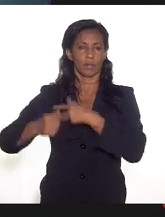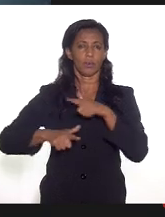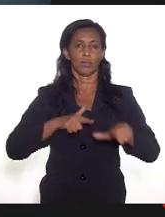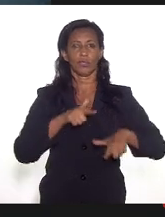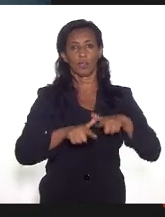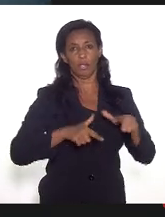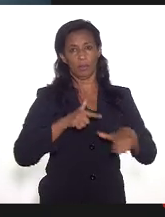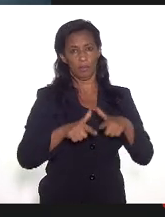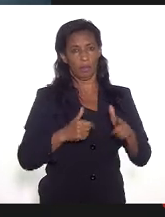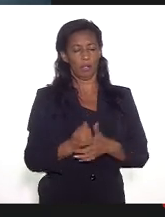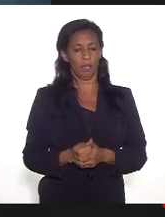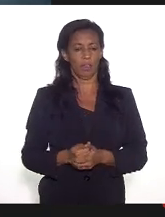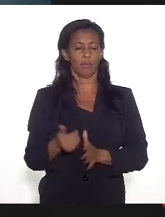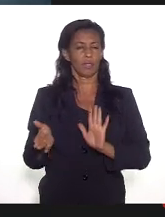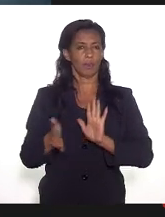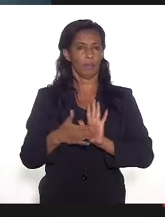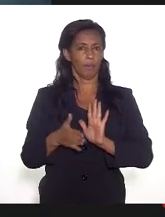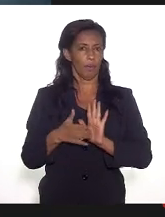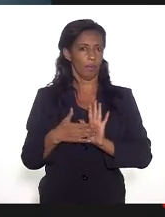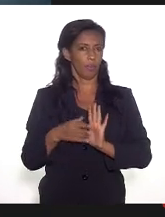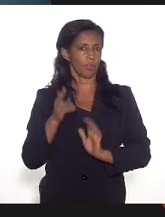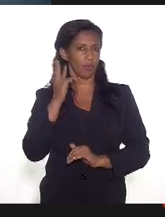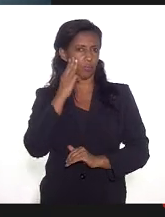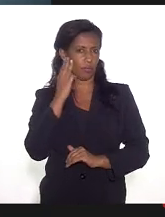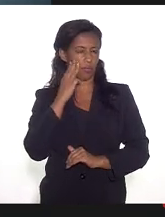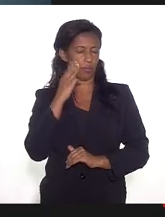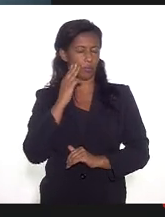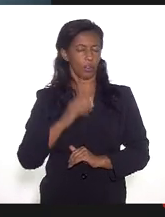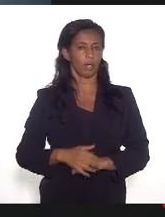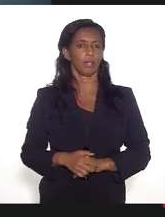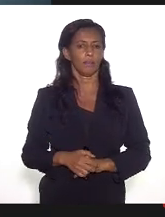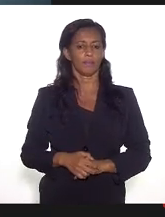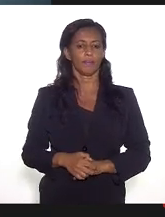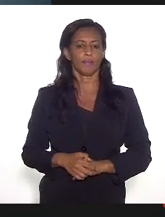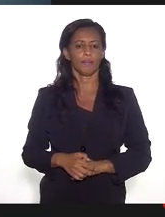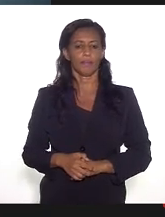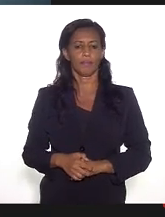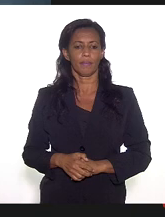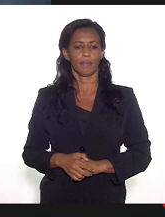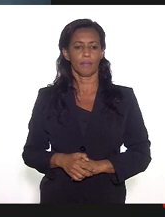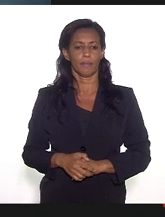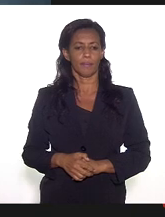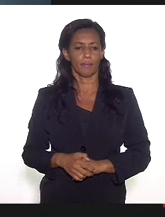renda. E essa proposta do Valdec é bem...